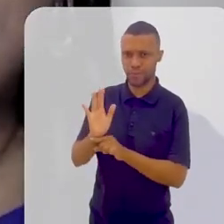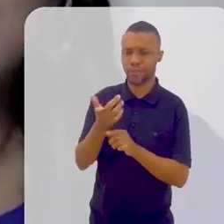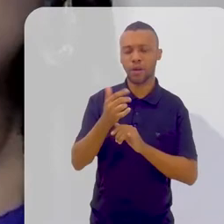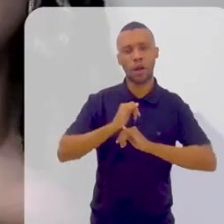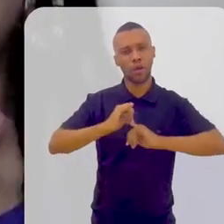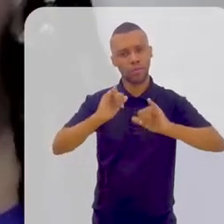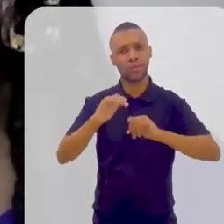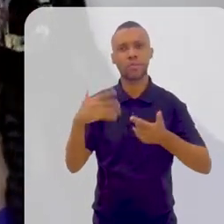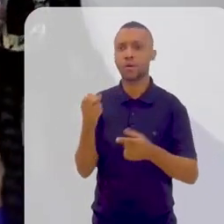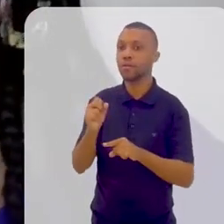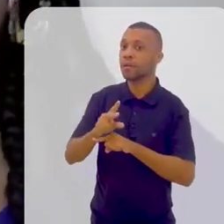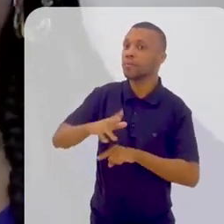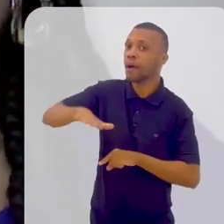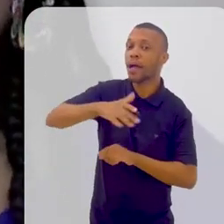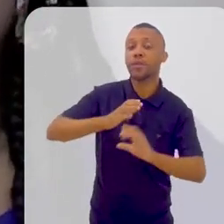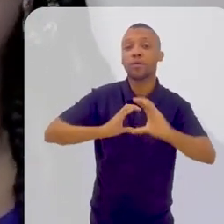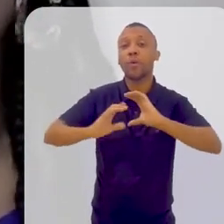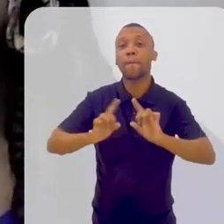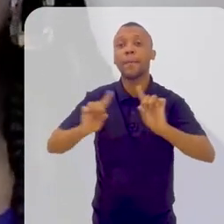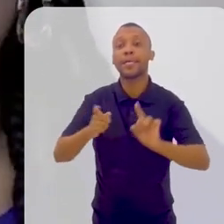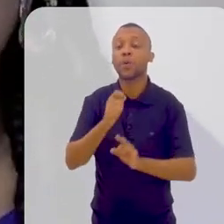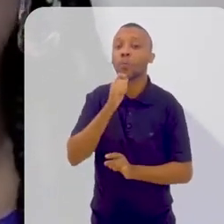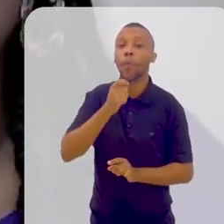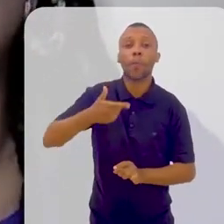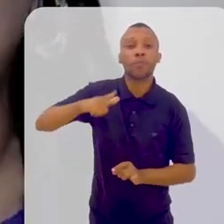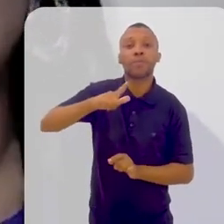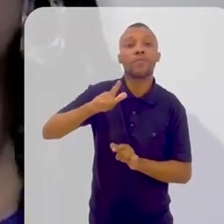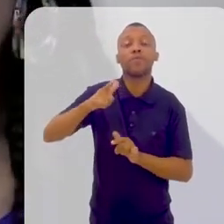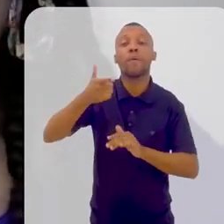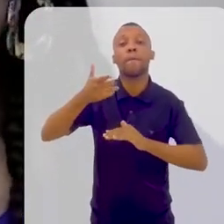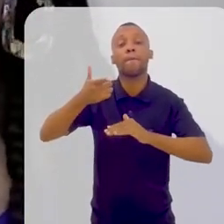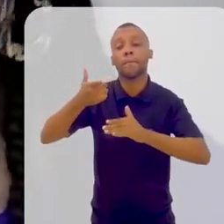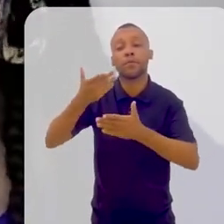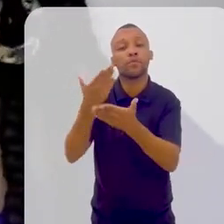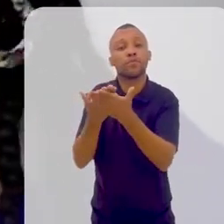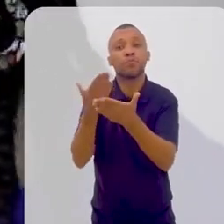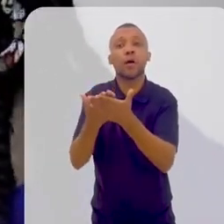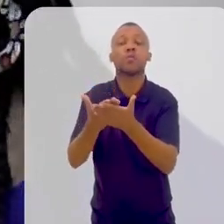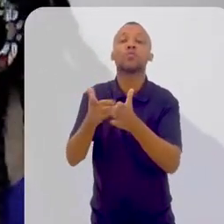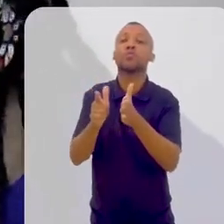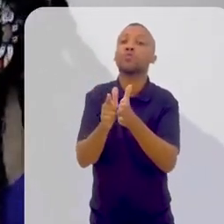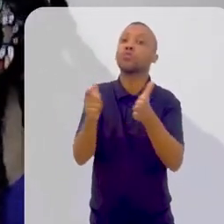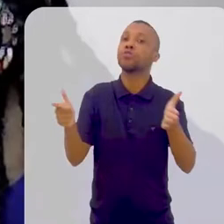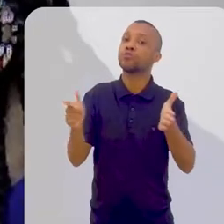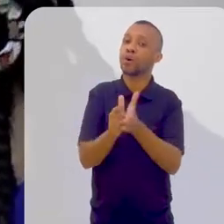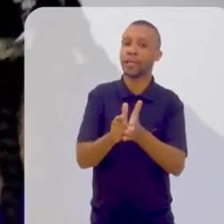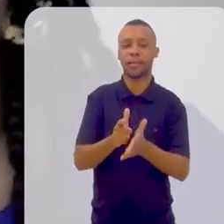E aí, entrei para comunicação, mas eu não tinha feito jornalismo.